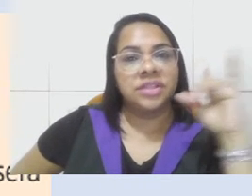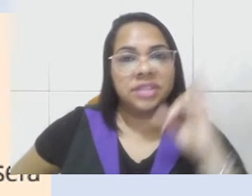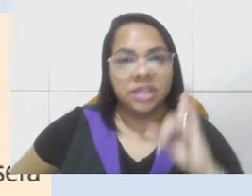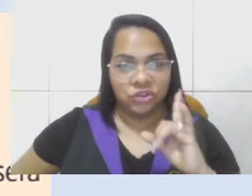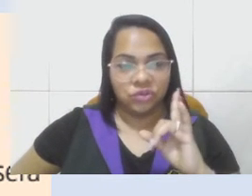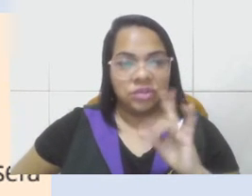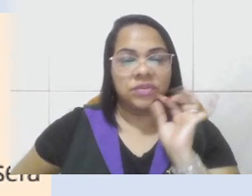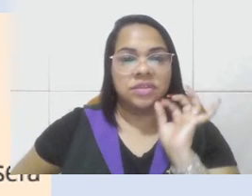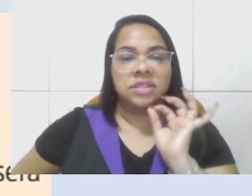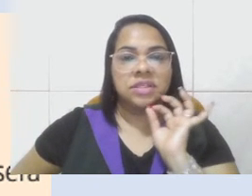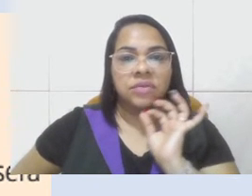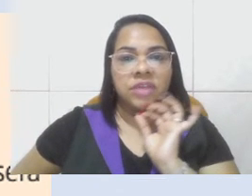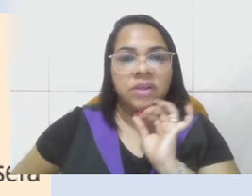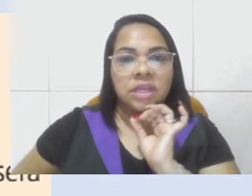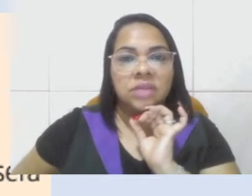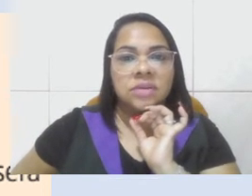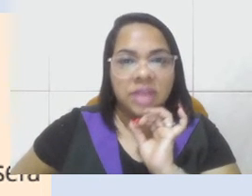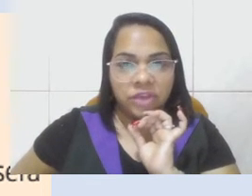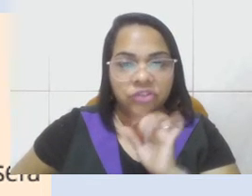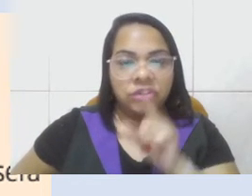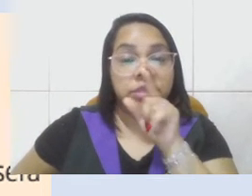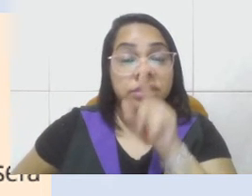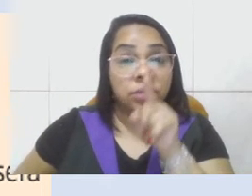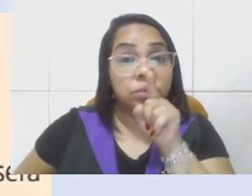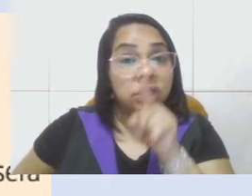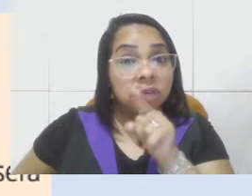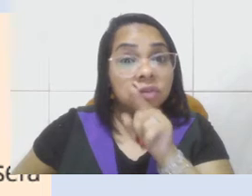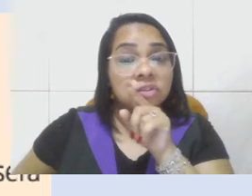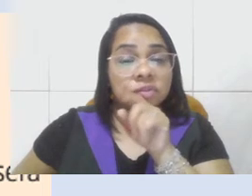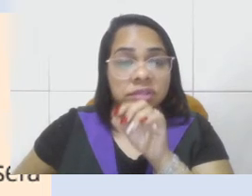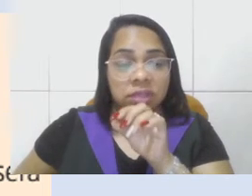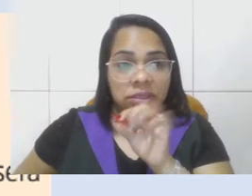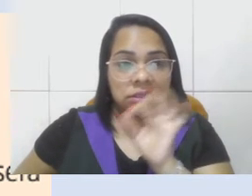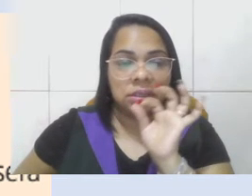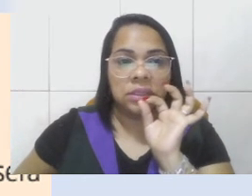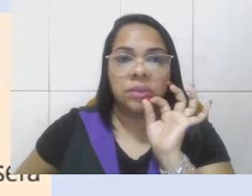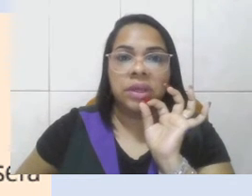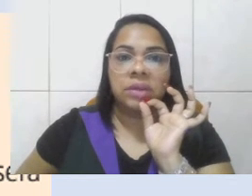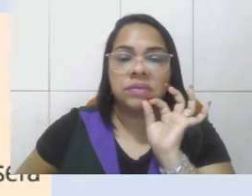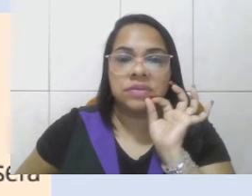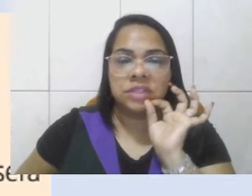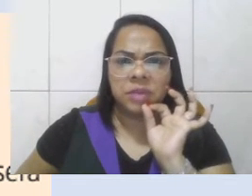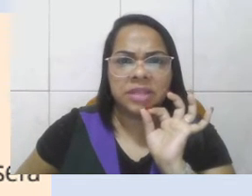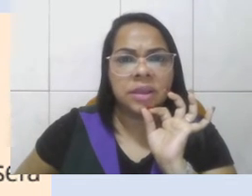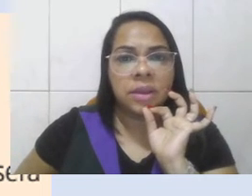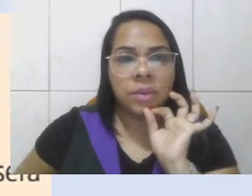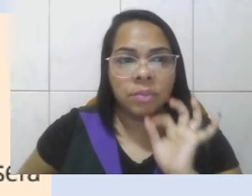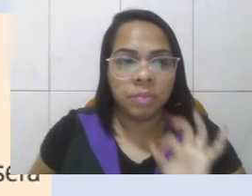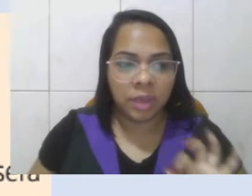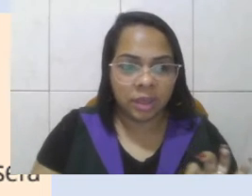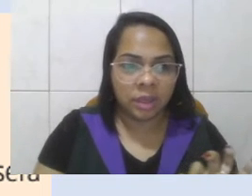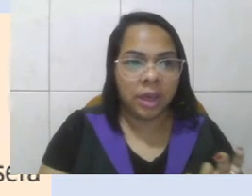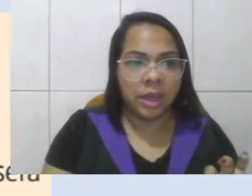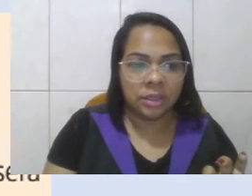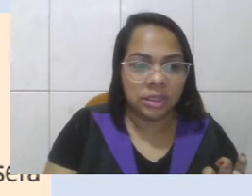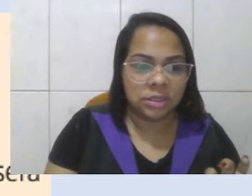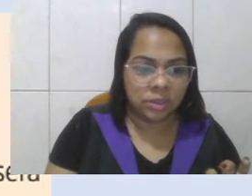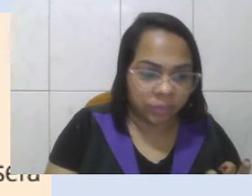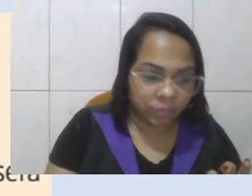Esses dois trechos que vocês estão vendo aqui no slide estão no livro de vocês. Então, eu quero que vocês prestem